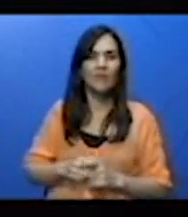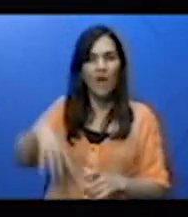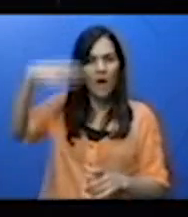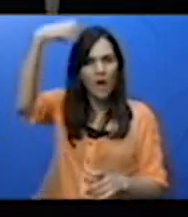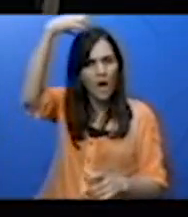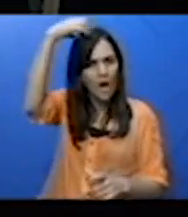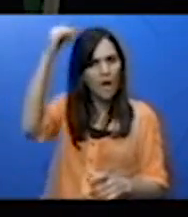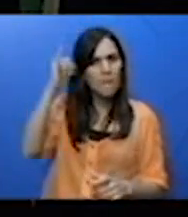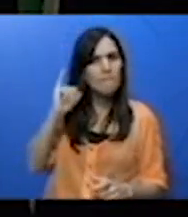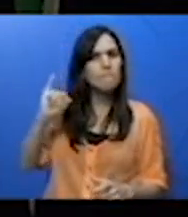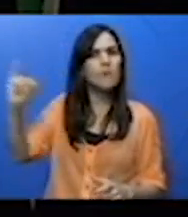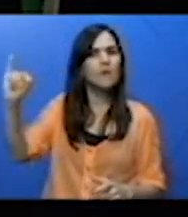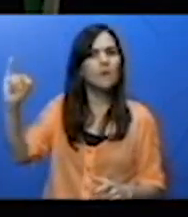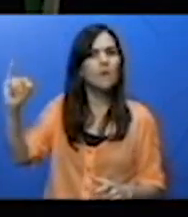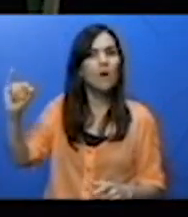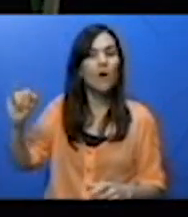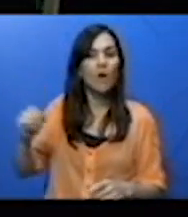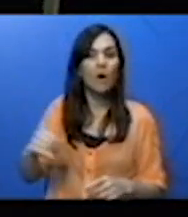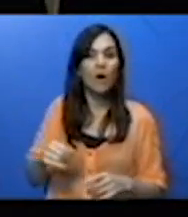Imperiosa rima com